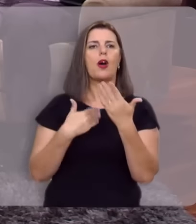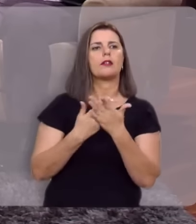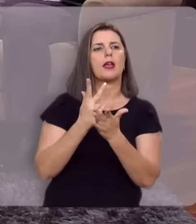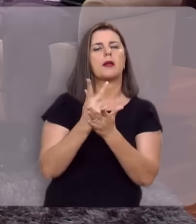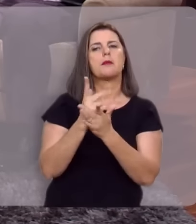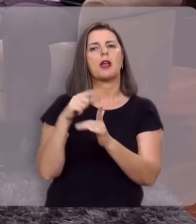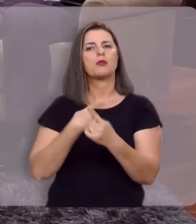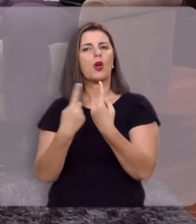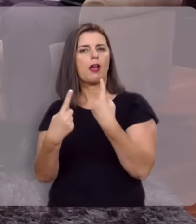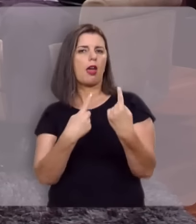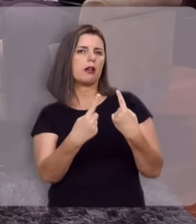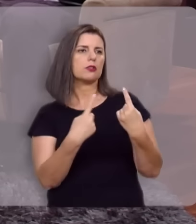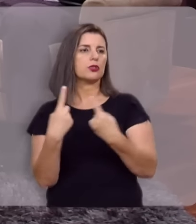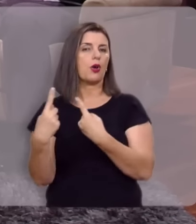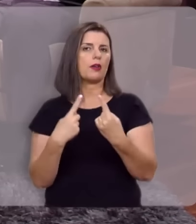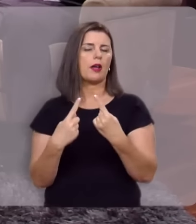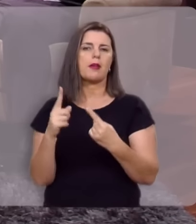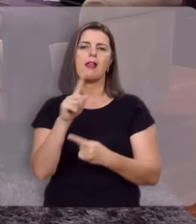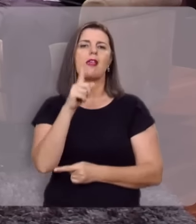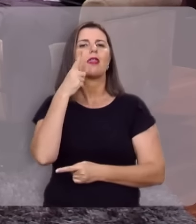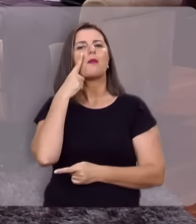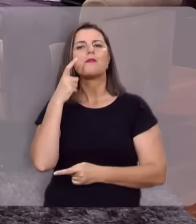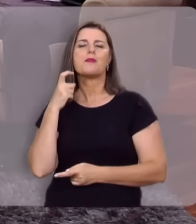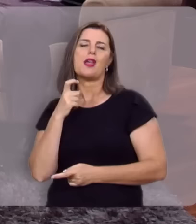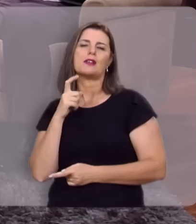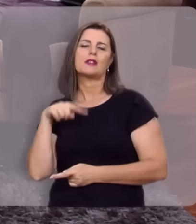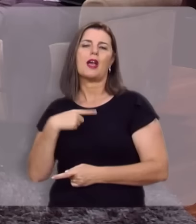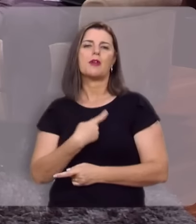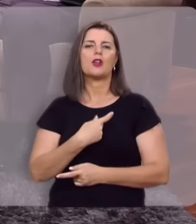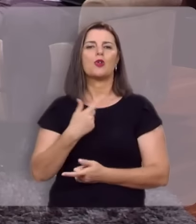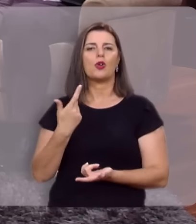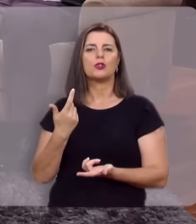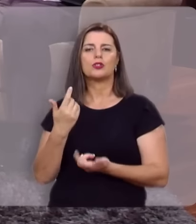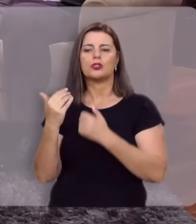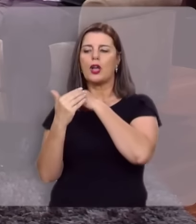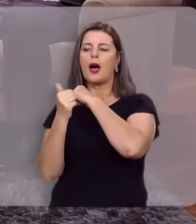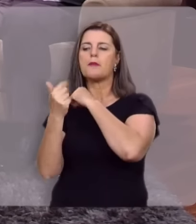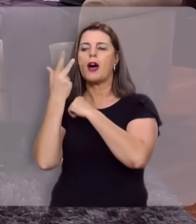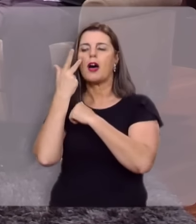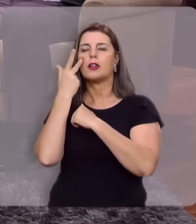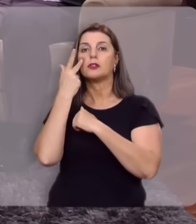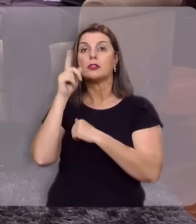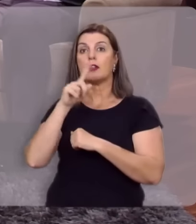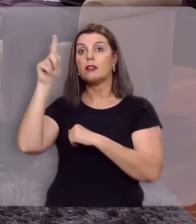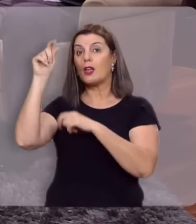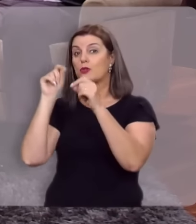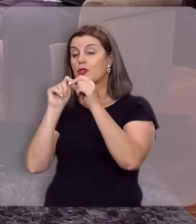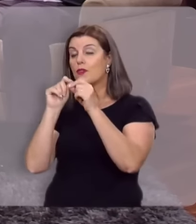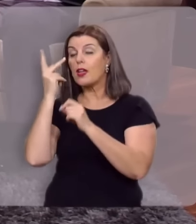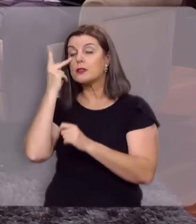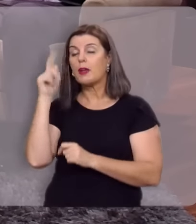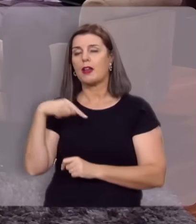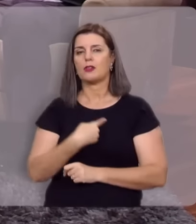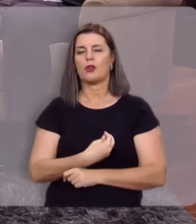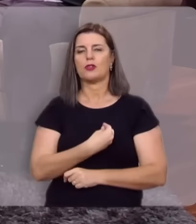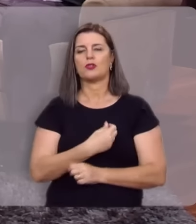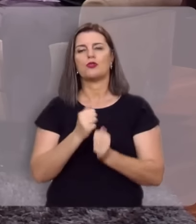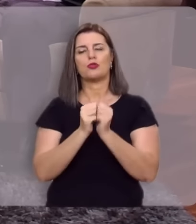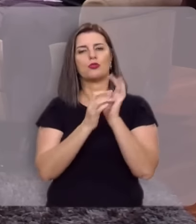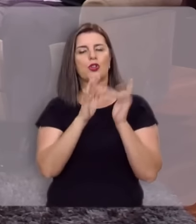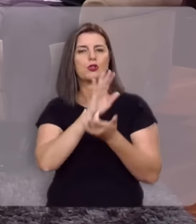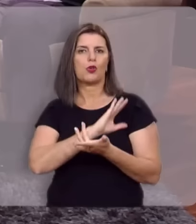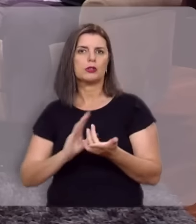até mesmo os nossos relacionamentos, e não percebermos a nossa vocação a partir daquilo que nós fomos feitos por